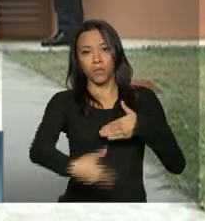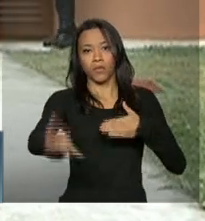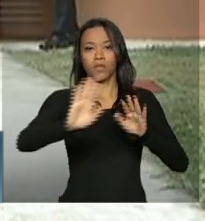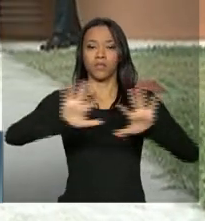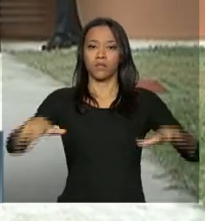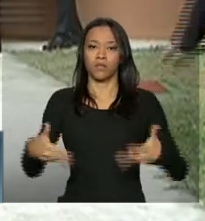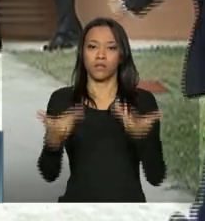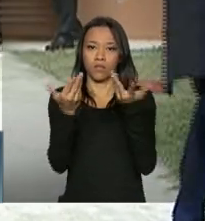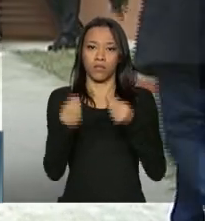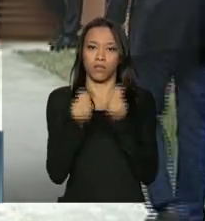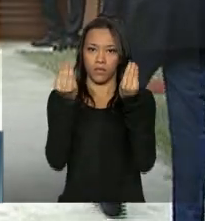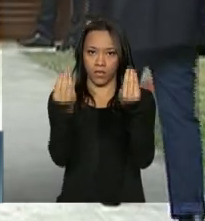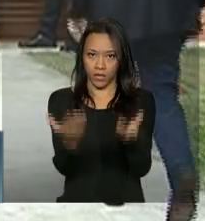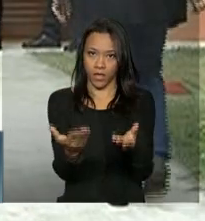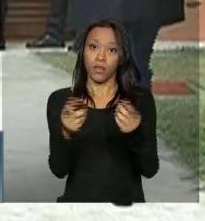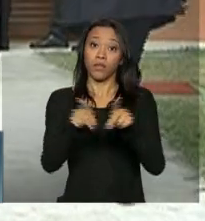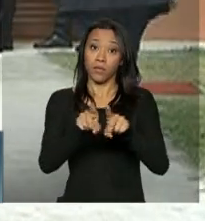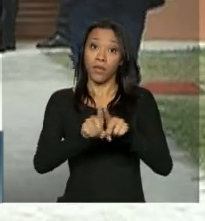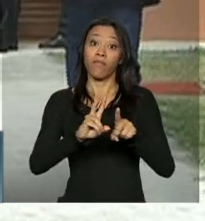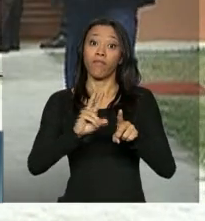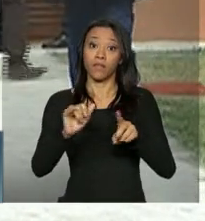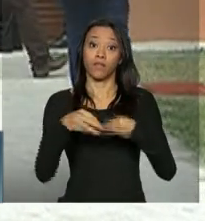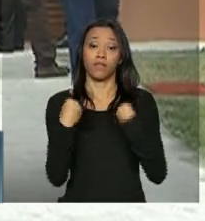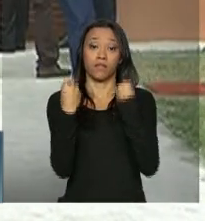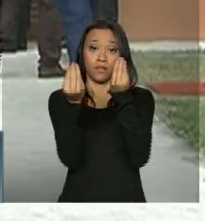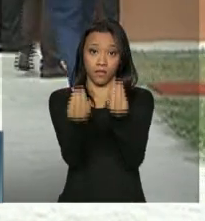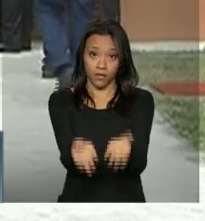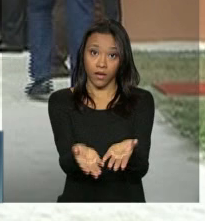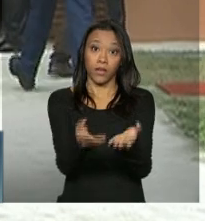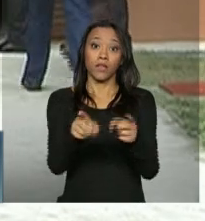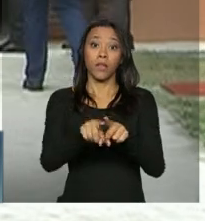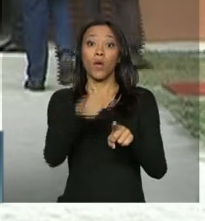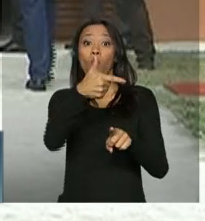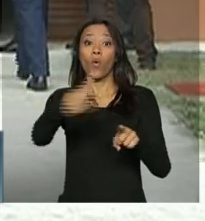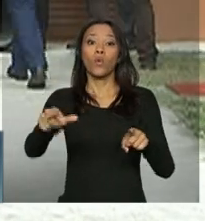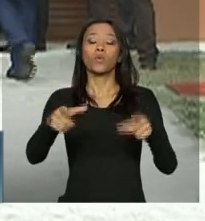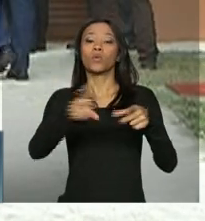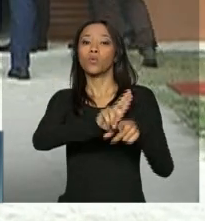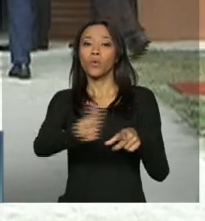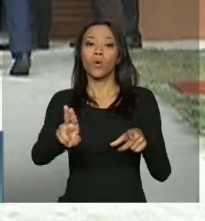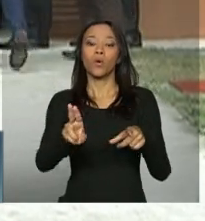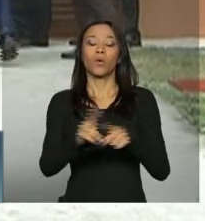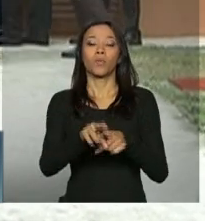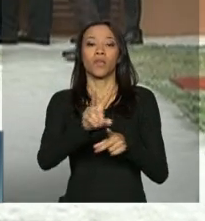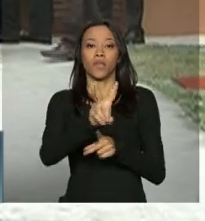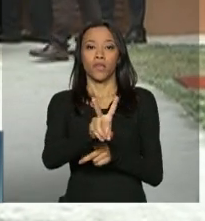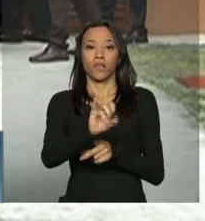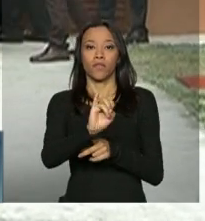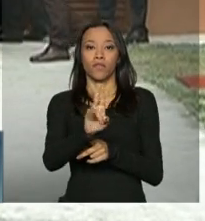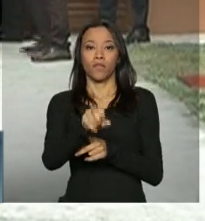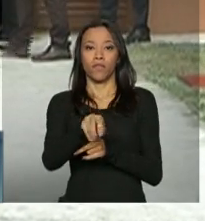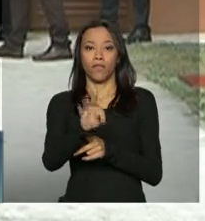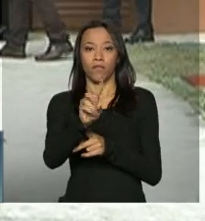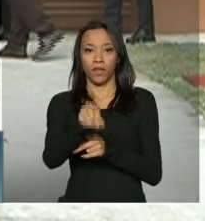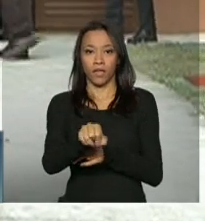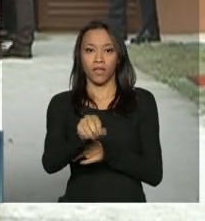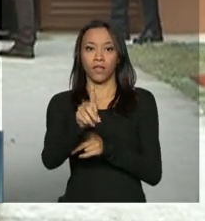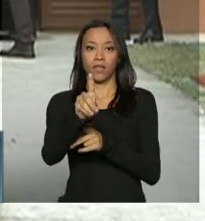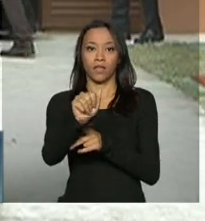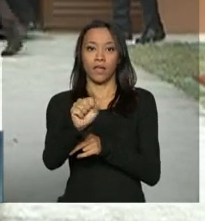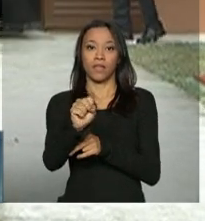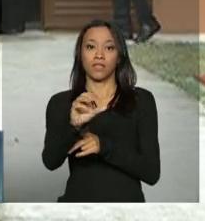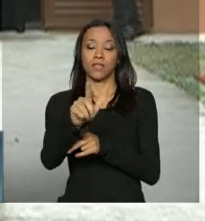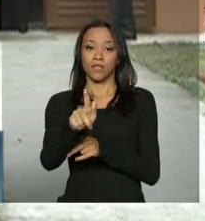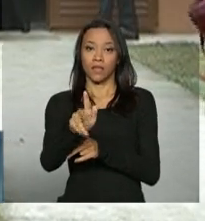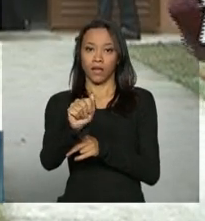cerimônia Logo mais tem apartamentos que serão entregues no Condomínio Vivenda das Gaivotas essas